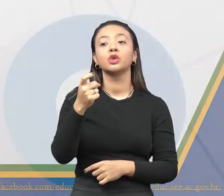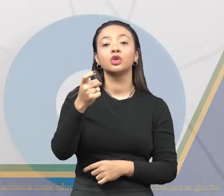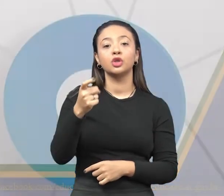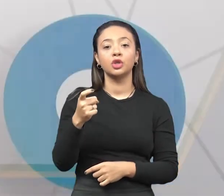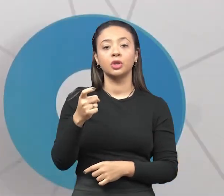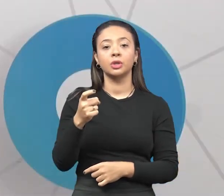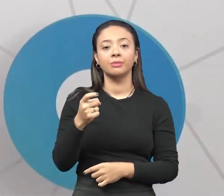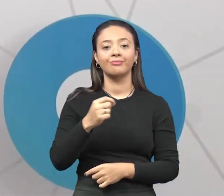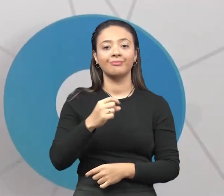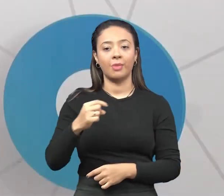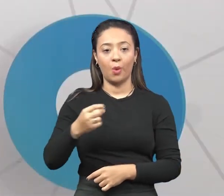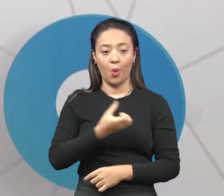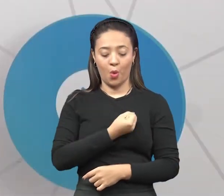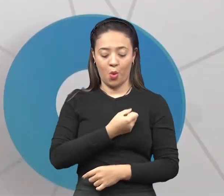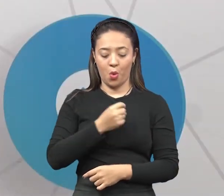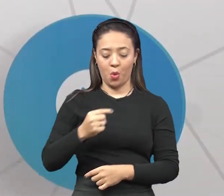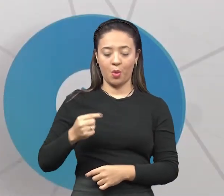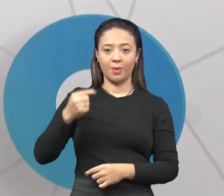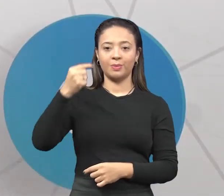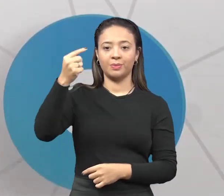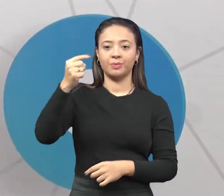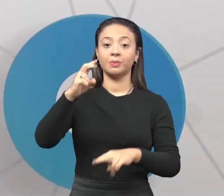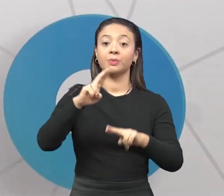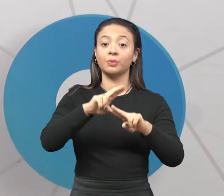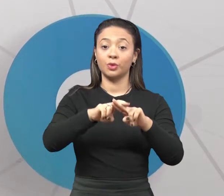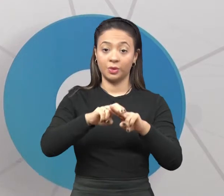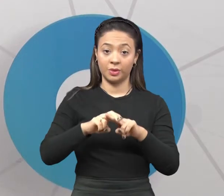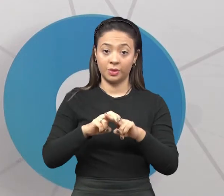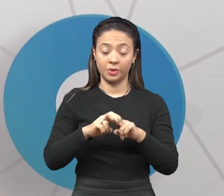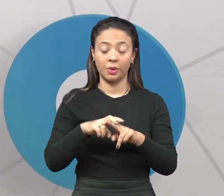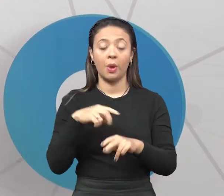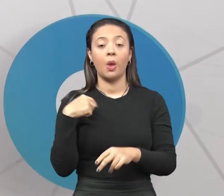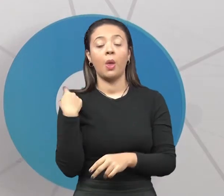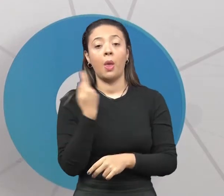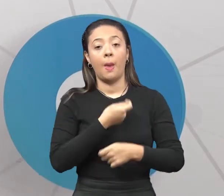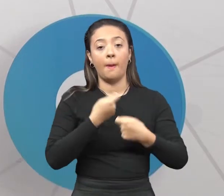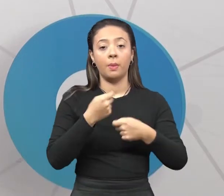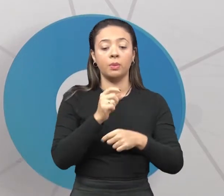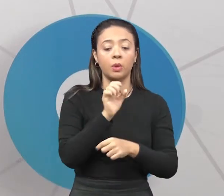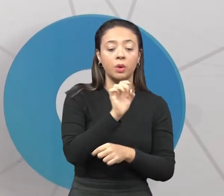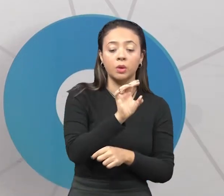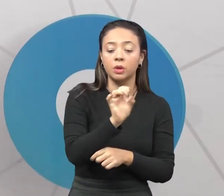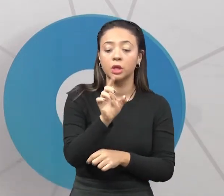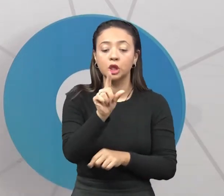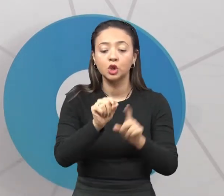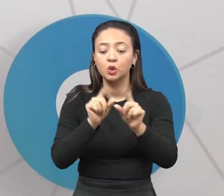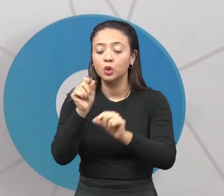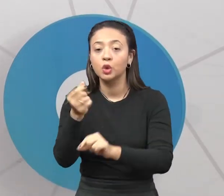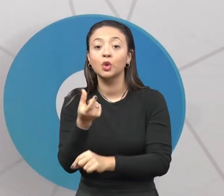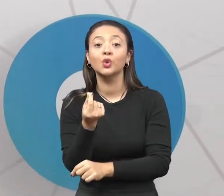expoente. E para isso, nós estipulamos valores para a nossa base.